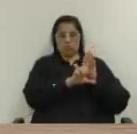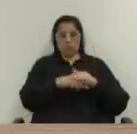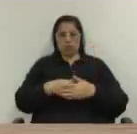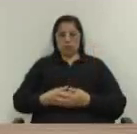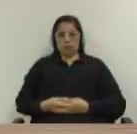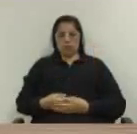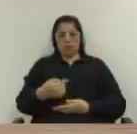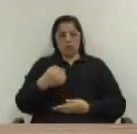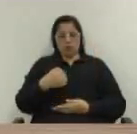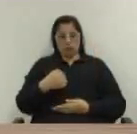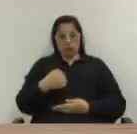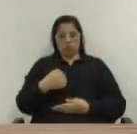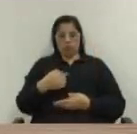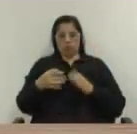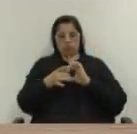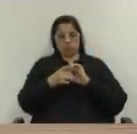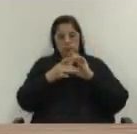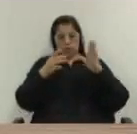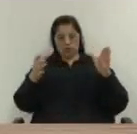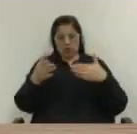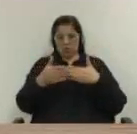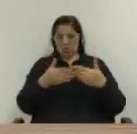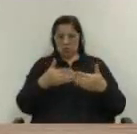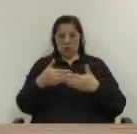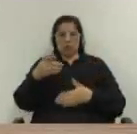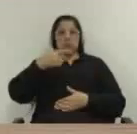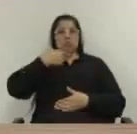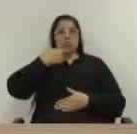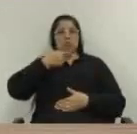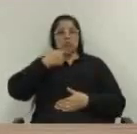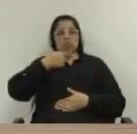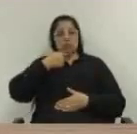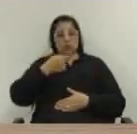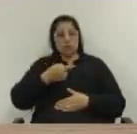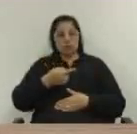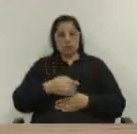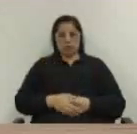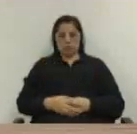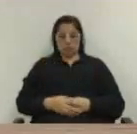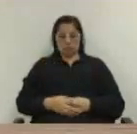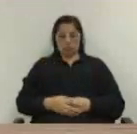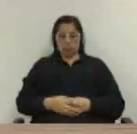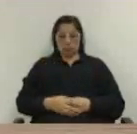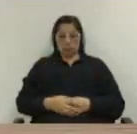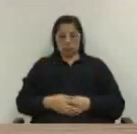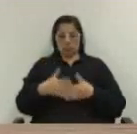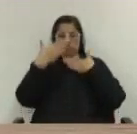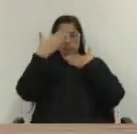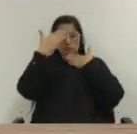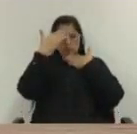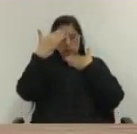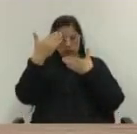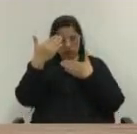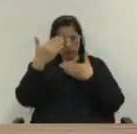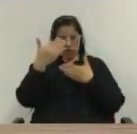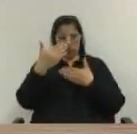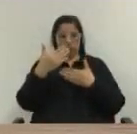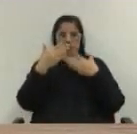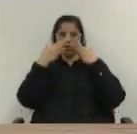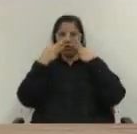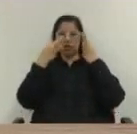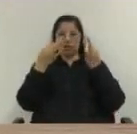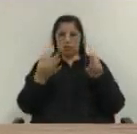colocando-me à disposição de Vossa Excelência para qualquer esclarecimento, despeço-me antecipando os votos de elevada estima e distinta